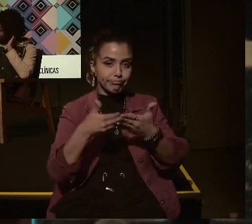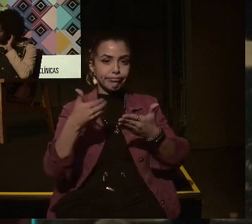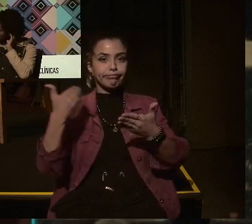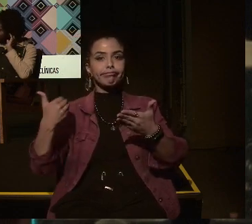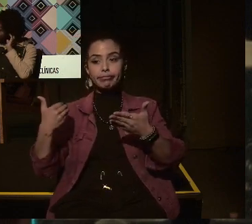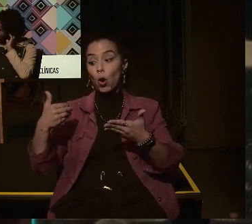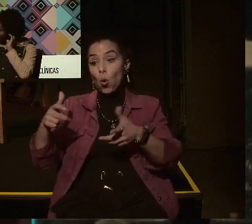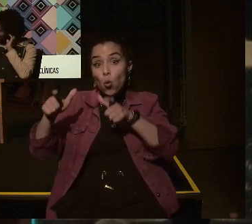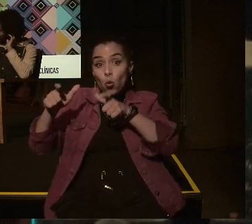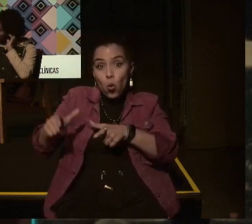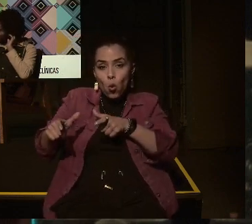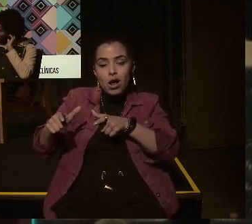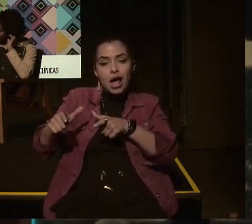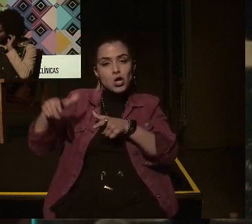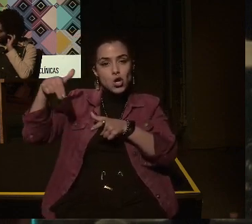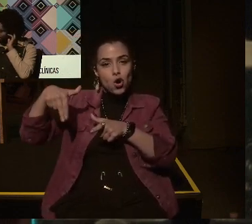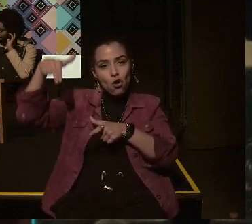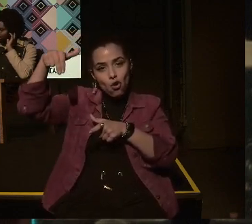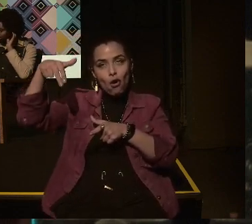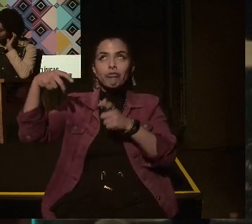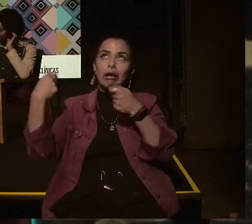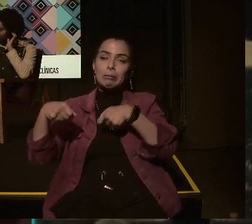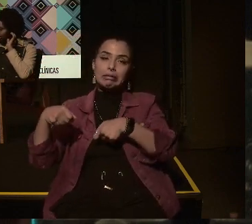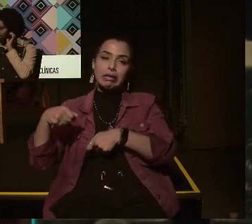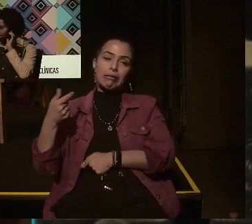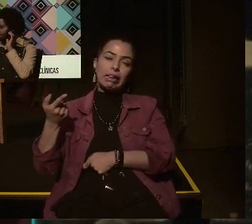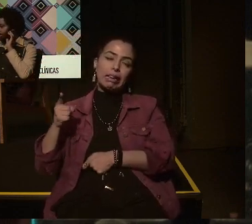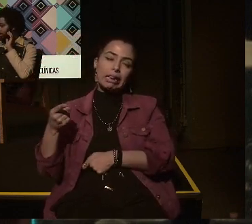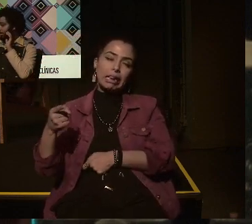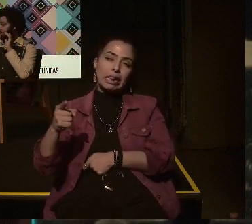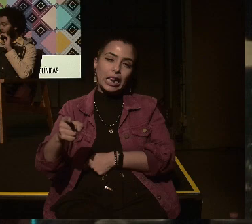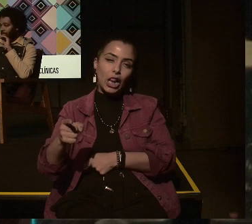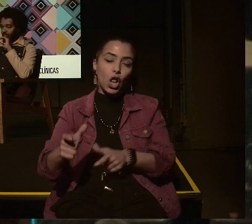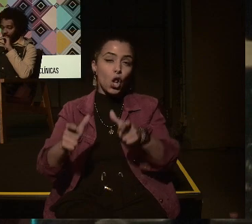gente tinha que ir até Pompeia.